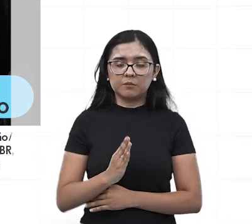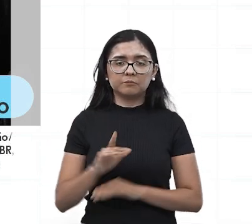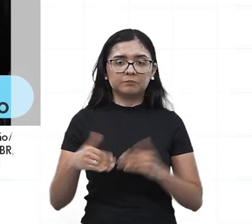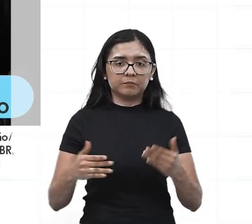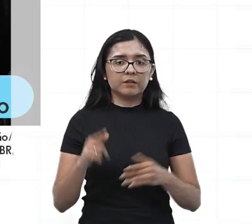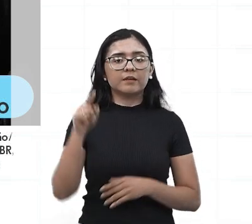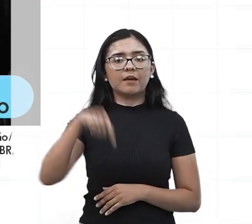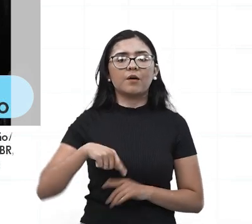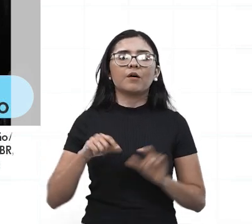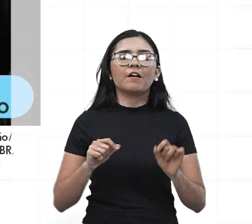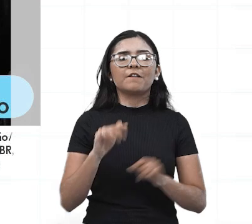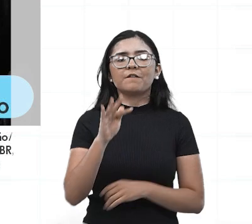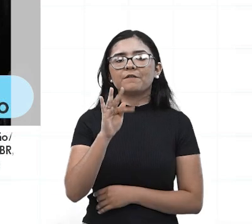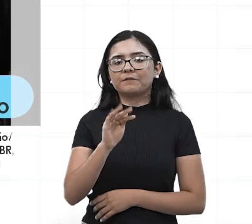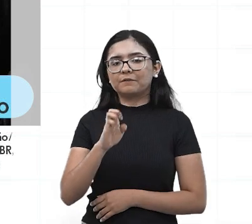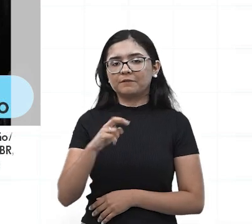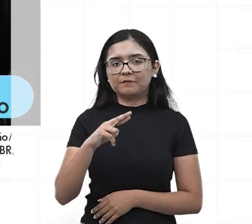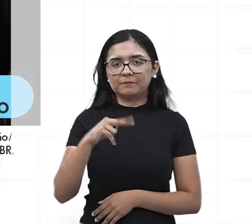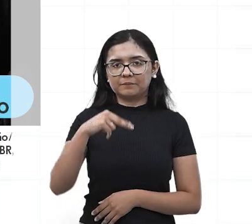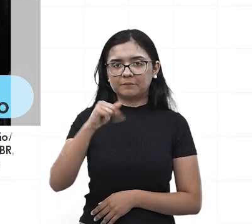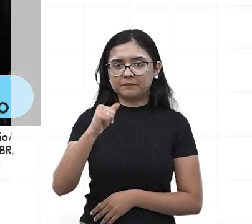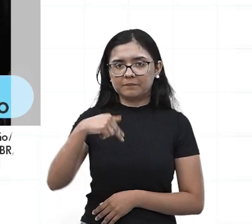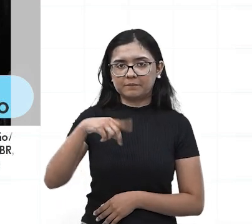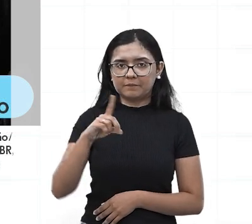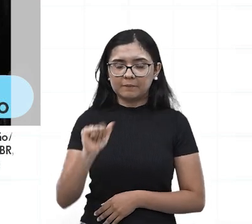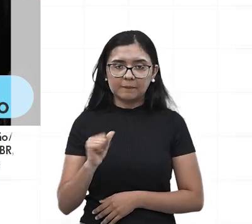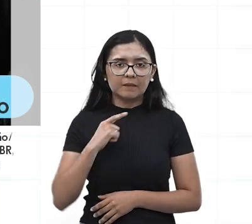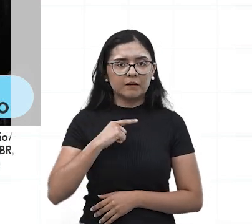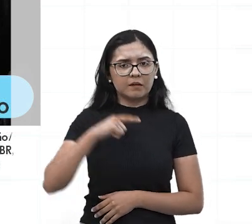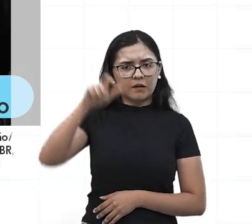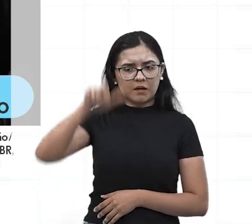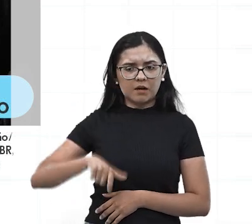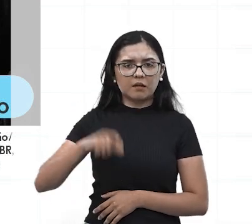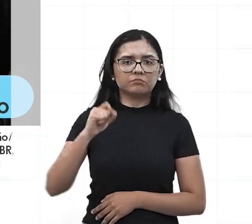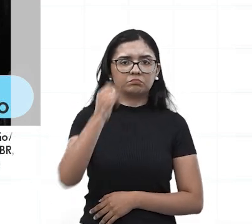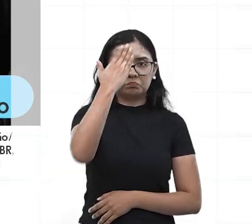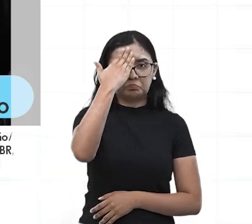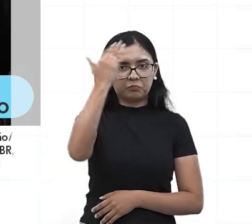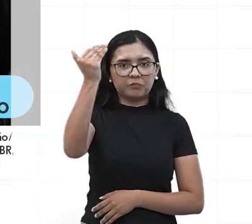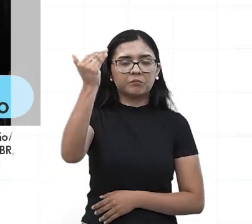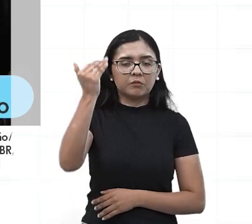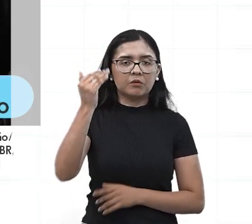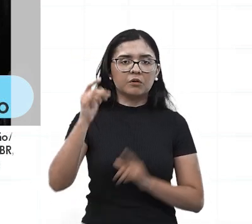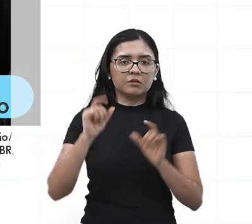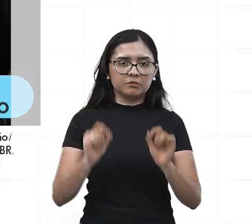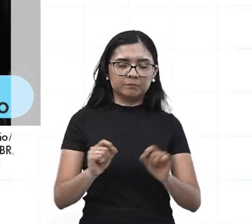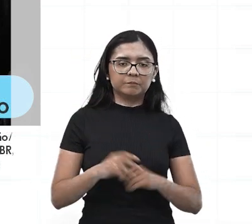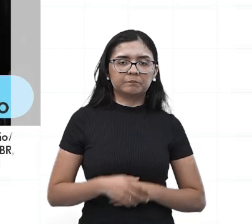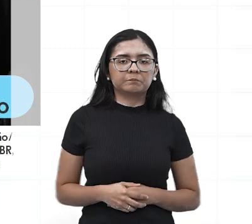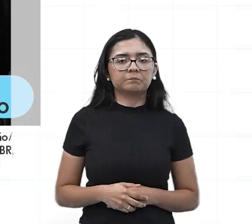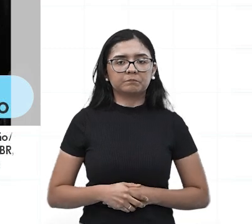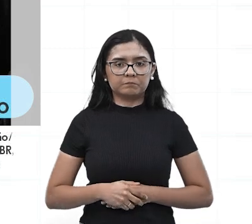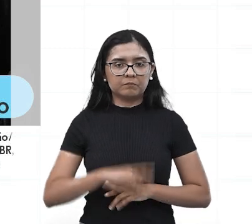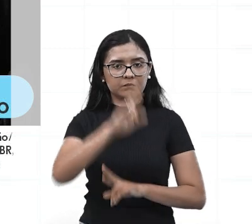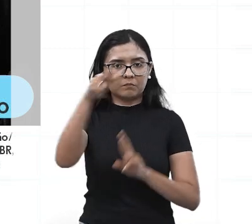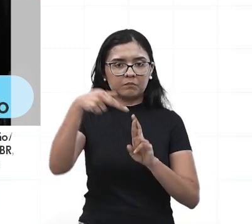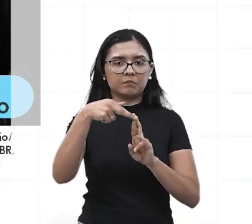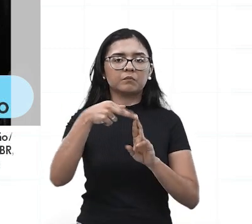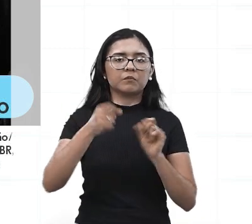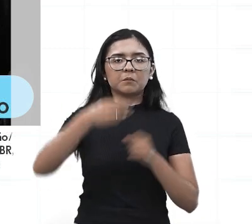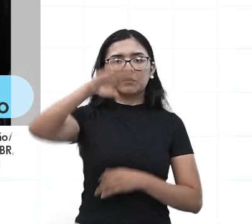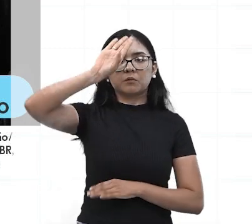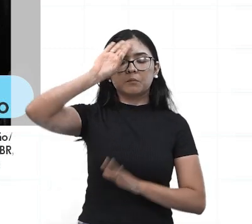Fernanda Montenegro. A Fernanda Montenegro, ela é um grande ícone, na verdade, né, da dramaturgia